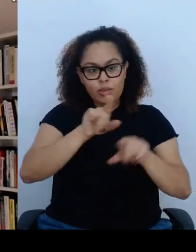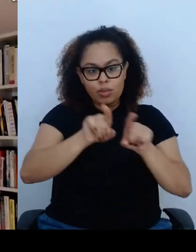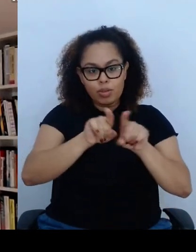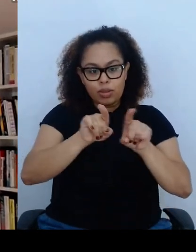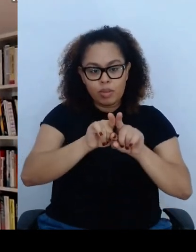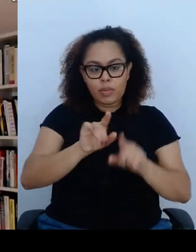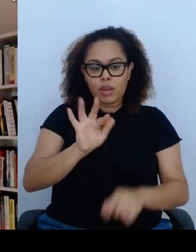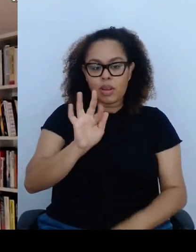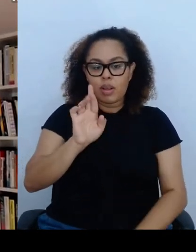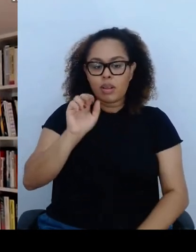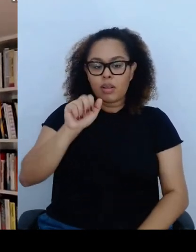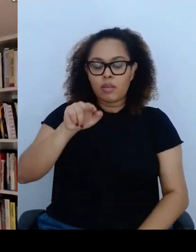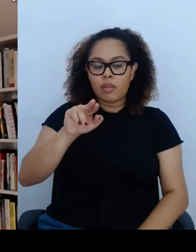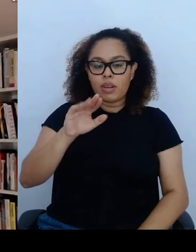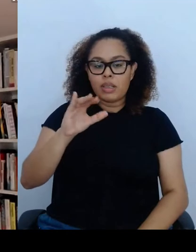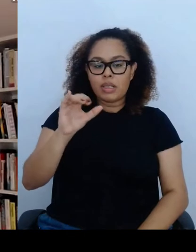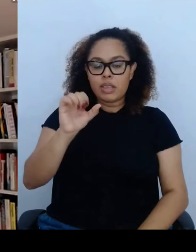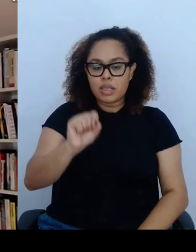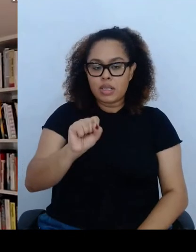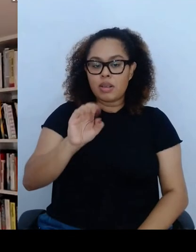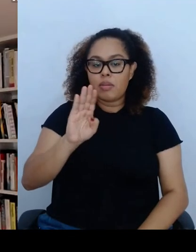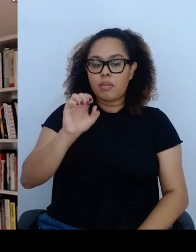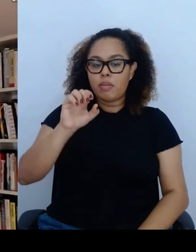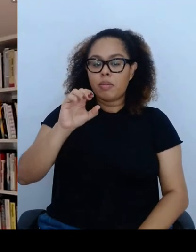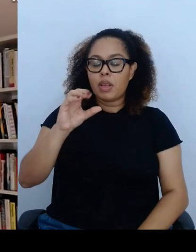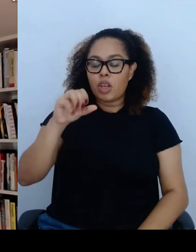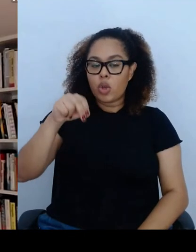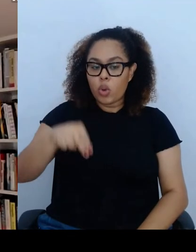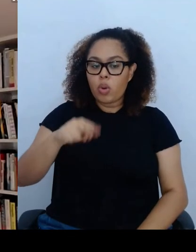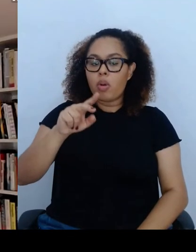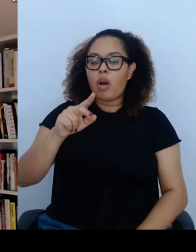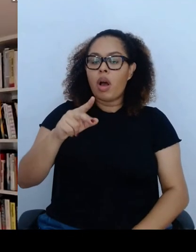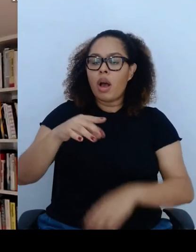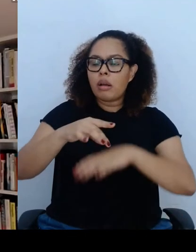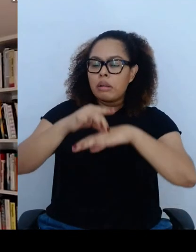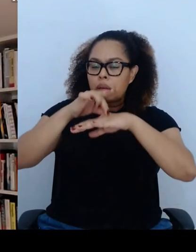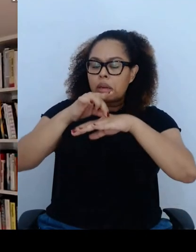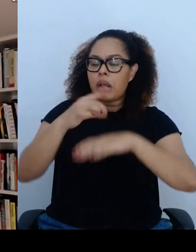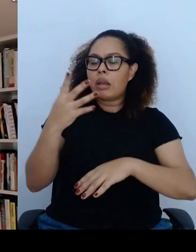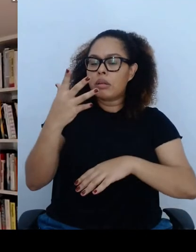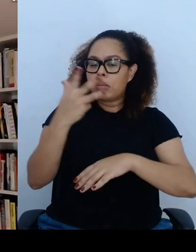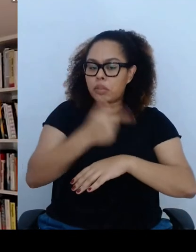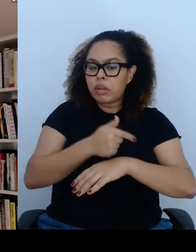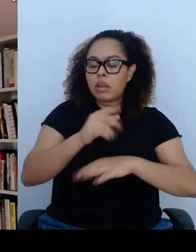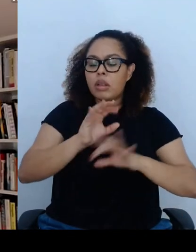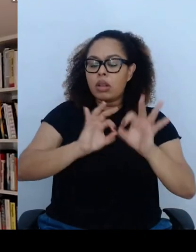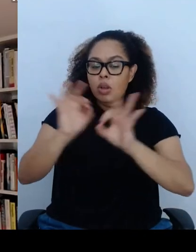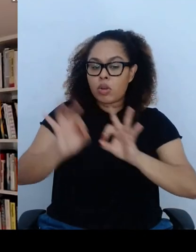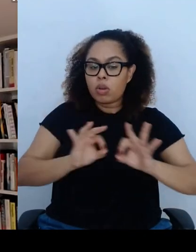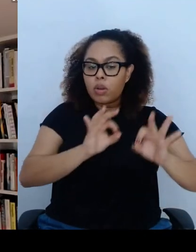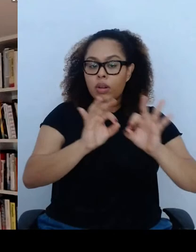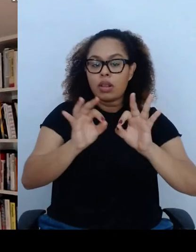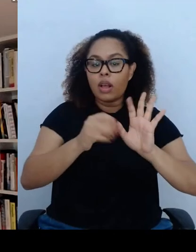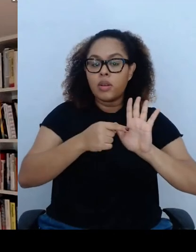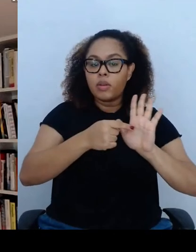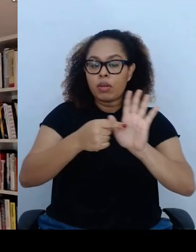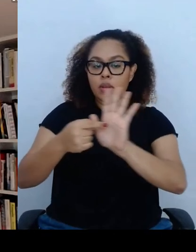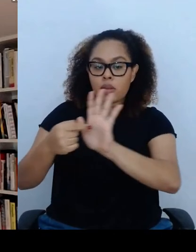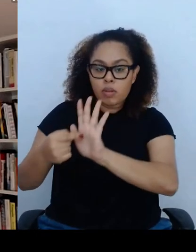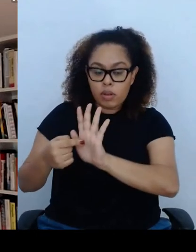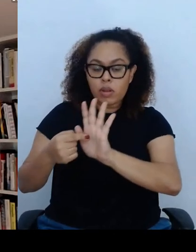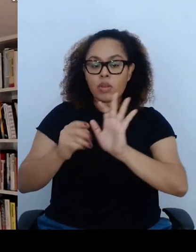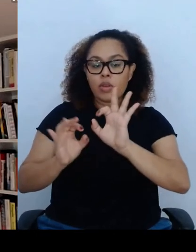Bacon a beleza da Carne é o título desse seminário e ele é organizado no contexto da exposição em preparação